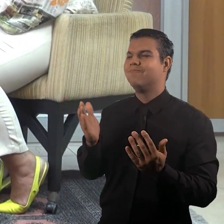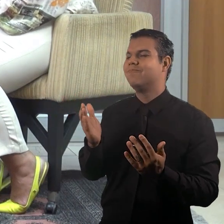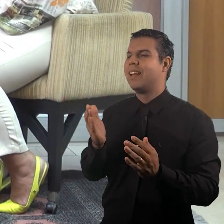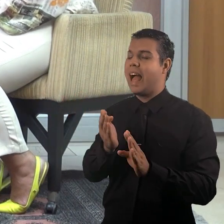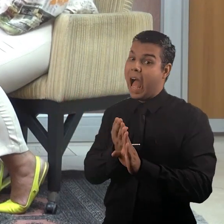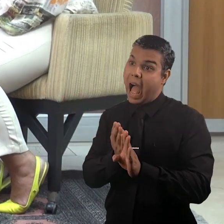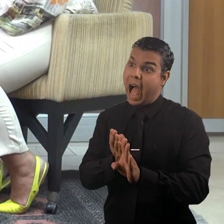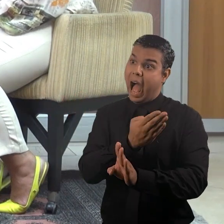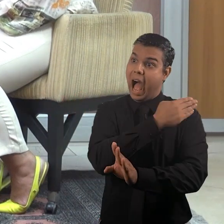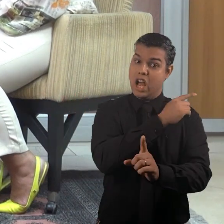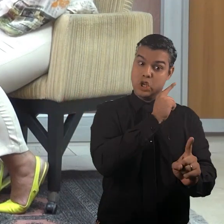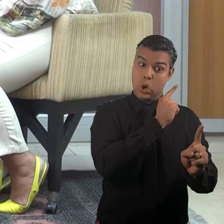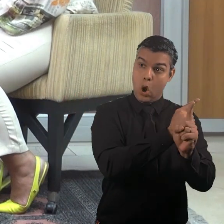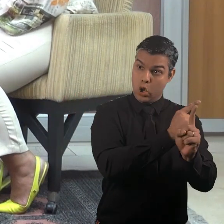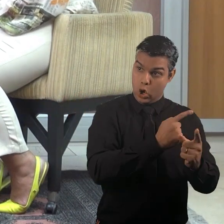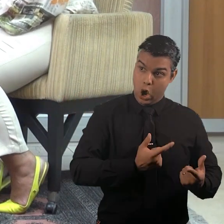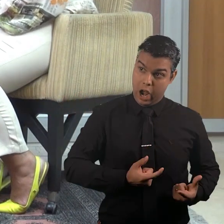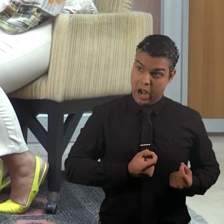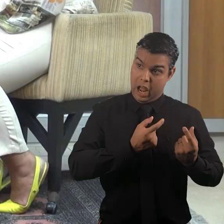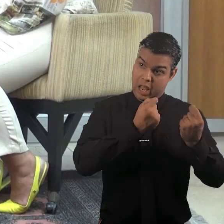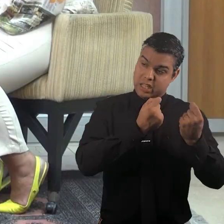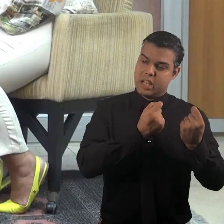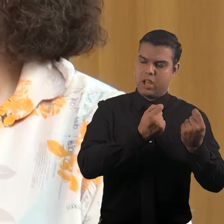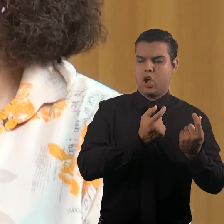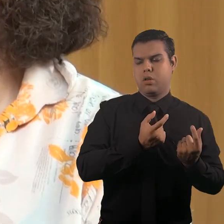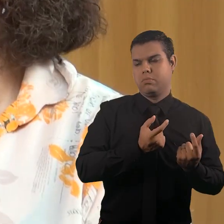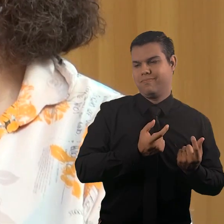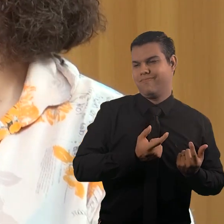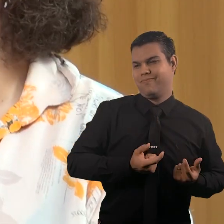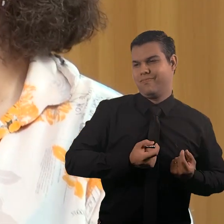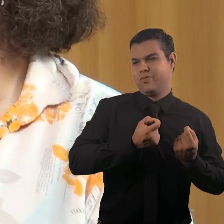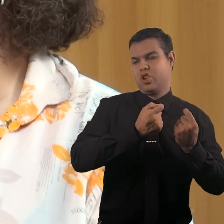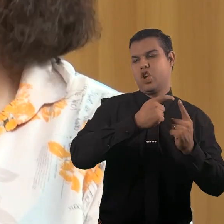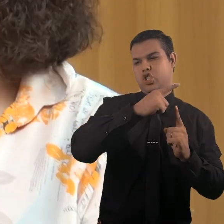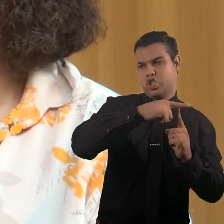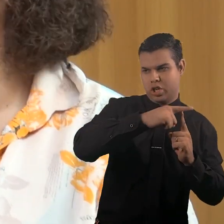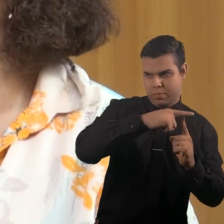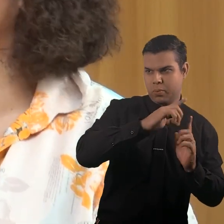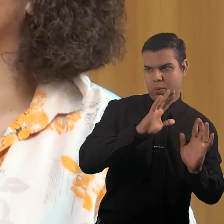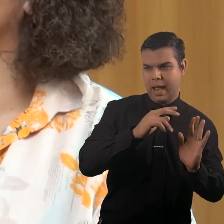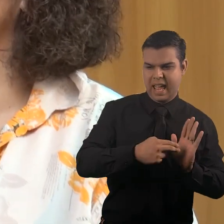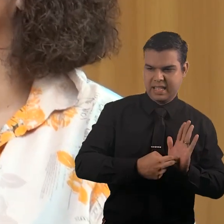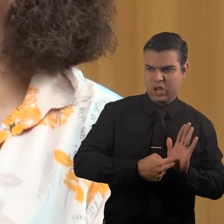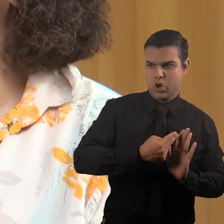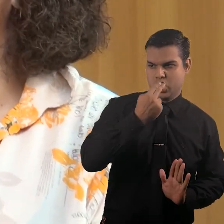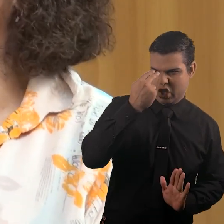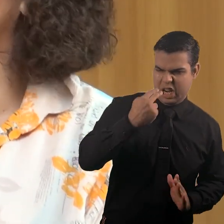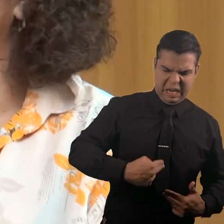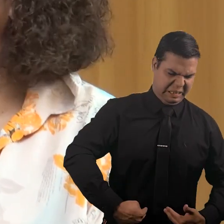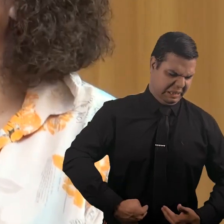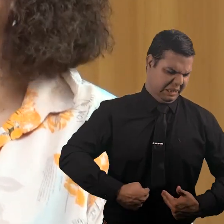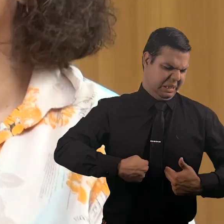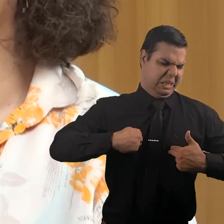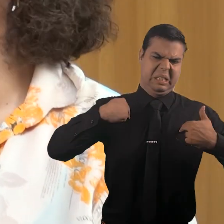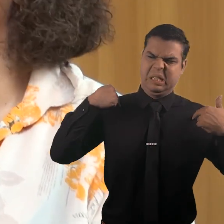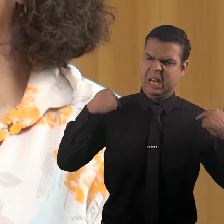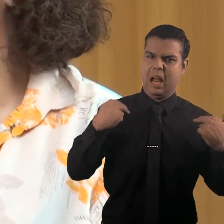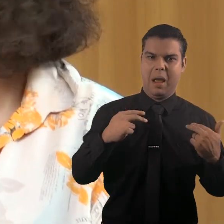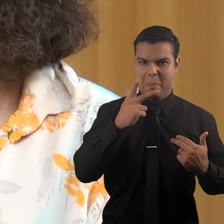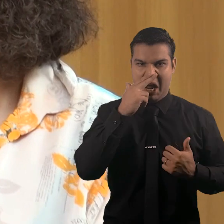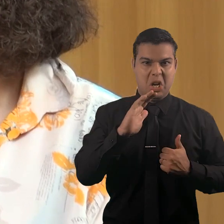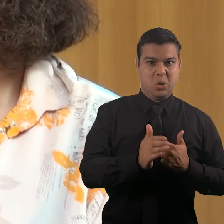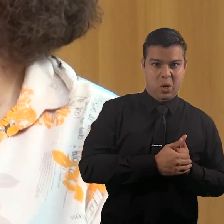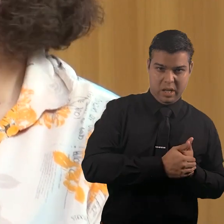como no começo da descoberta do câncer, era um tipo de tratamento, né? Cirurgia mutiladora, as